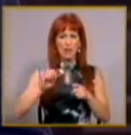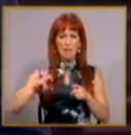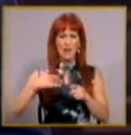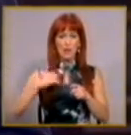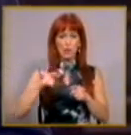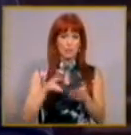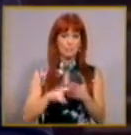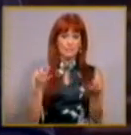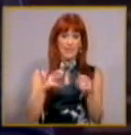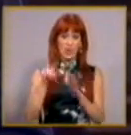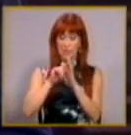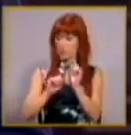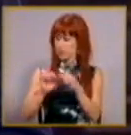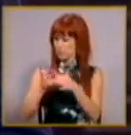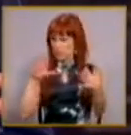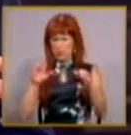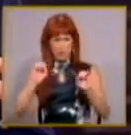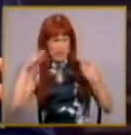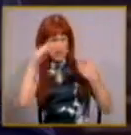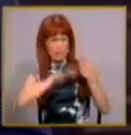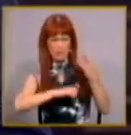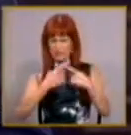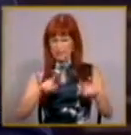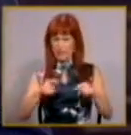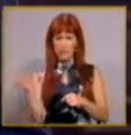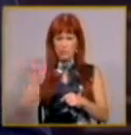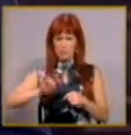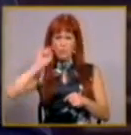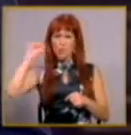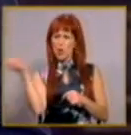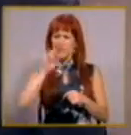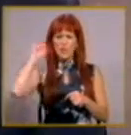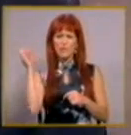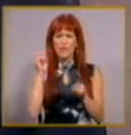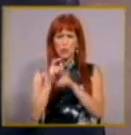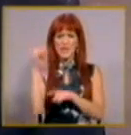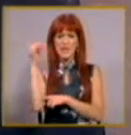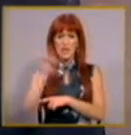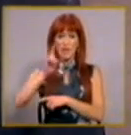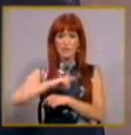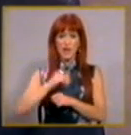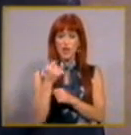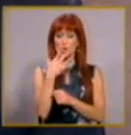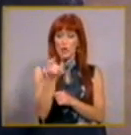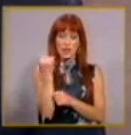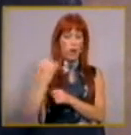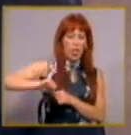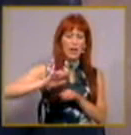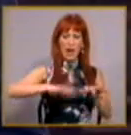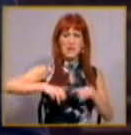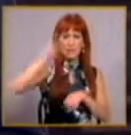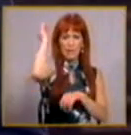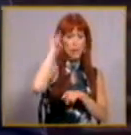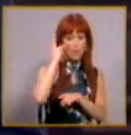que este memorando não tem nada a ver com o texto inicial, porque foi revisto 6 vezes sozinho e nas costas da Assembleia da República. E o Dr.